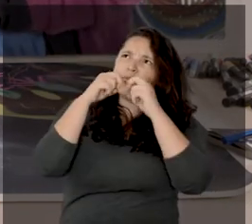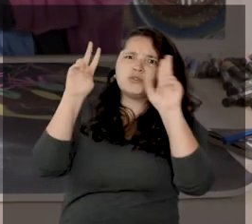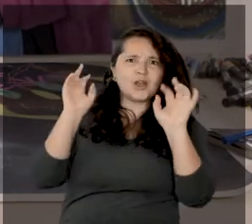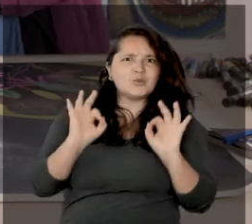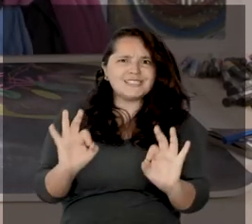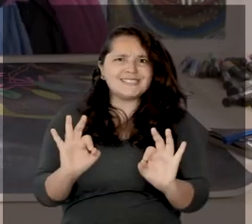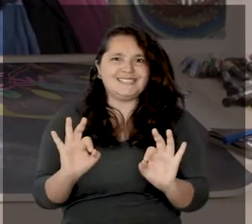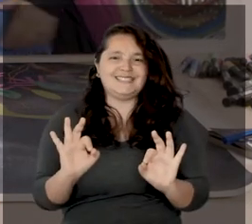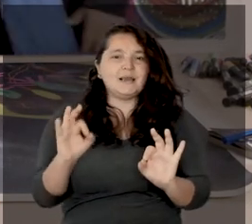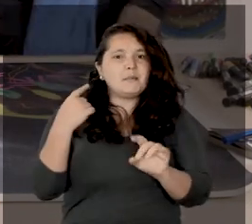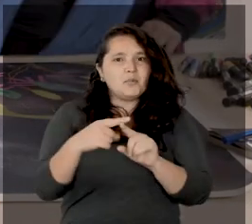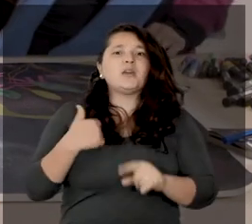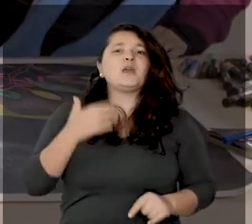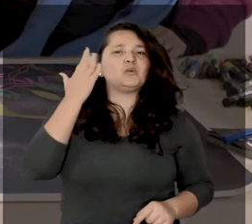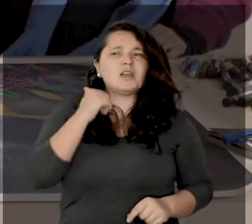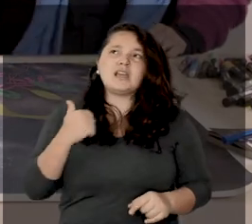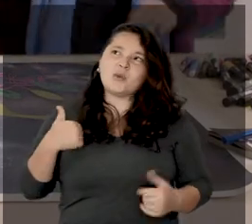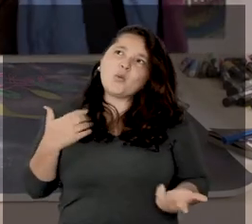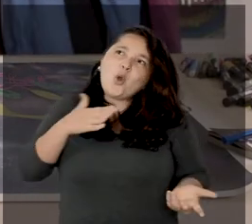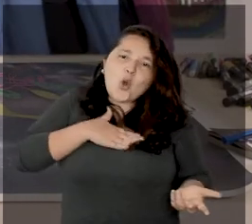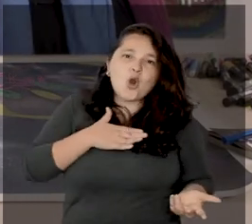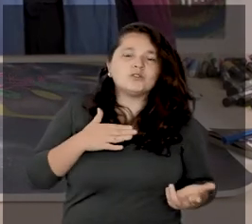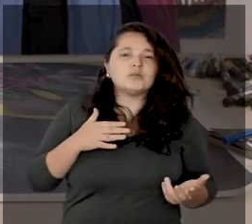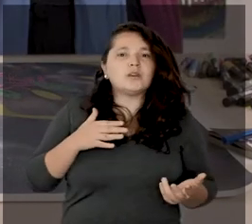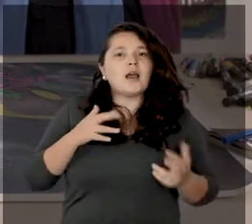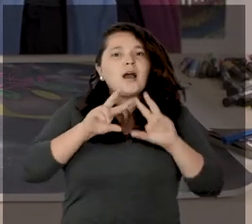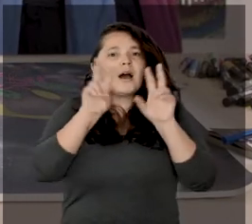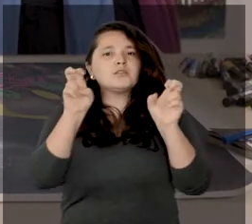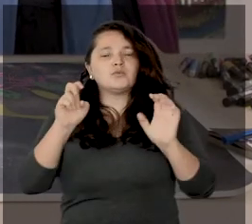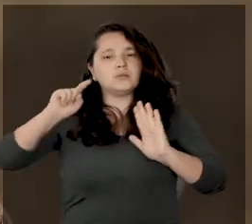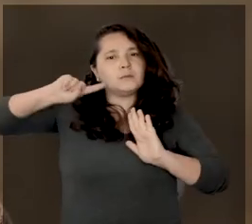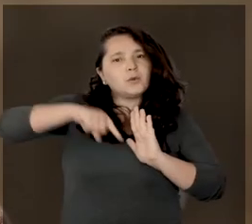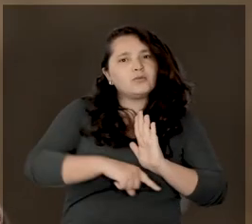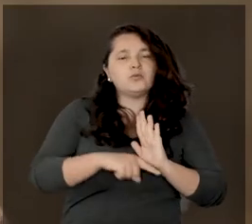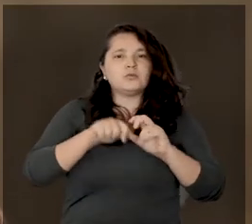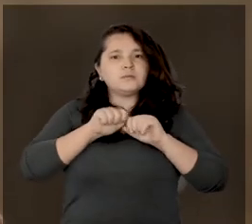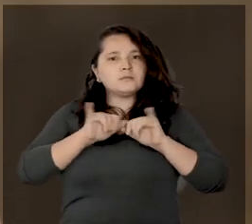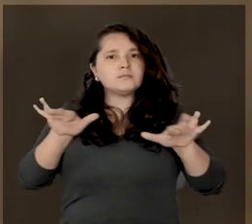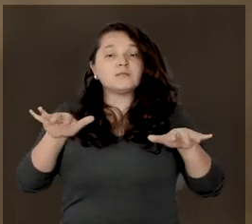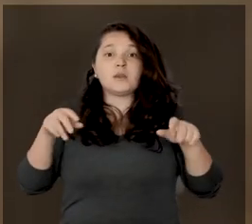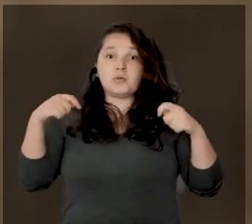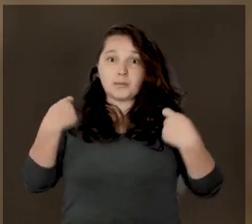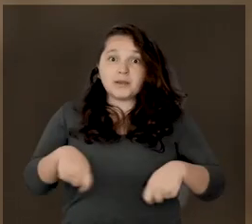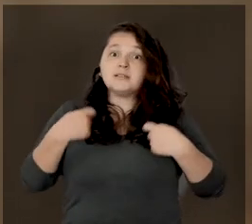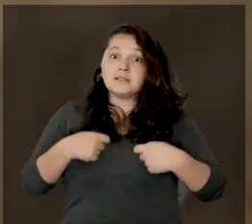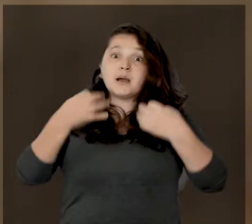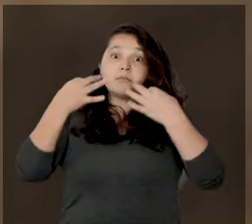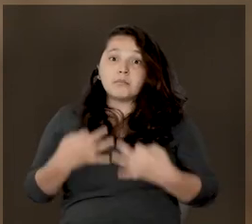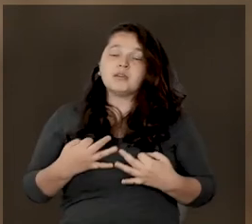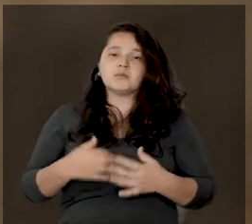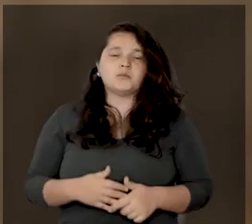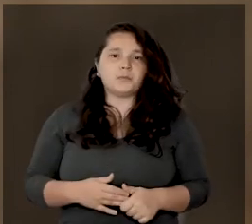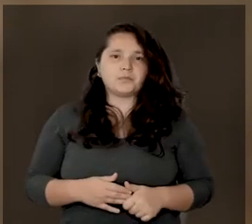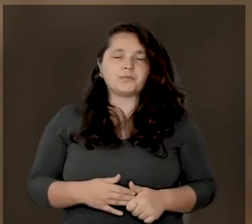muito, né, desses papos assim, mais expandidos, porque há uma necessidade mesmo. Né? E